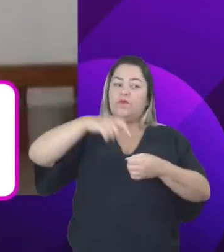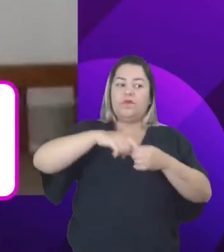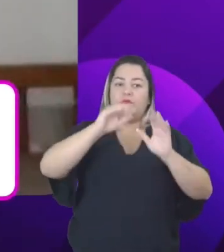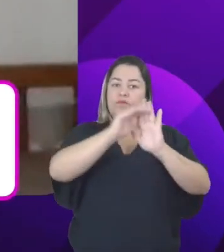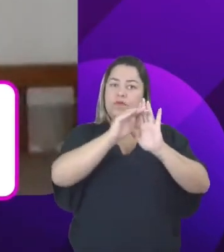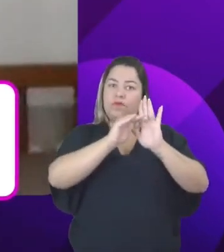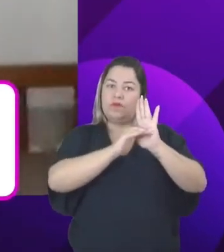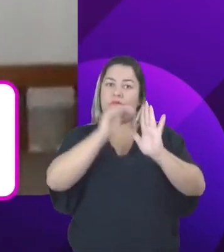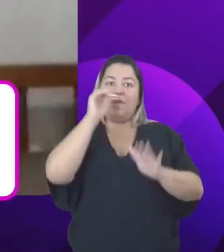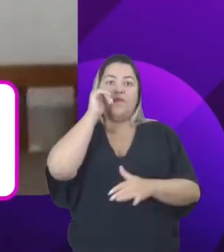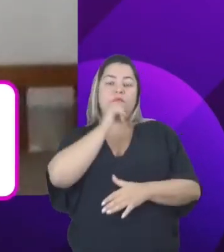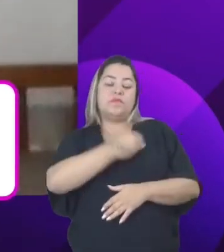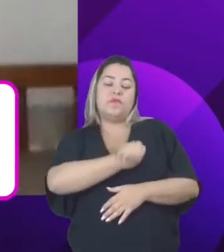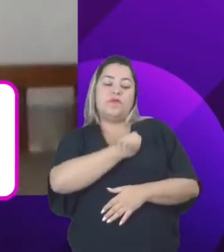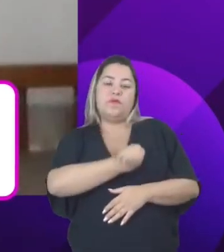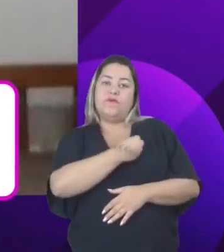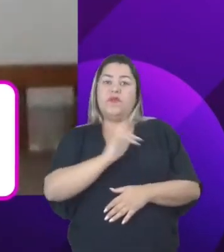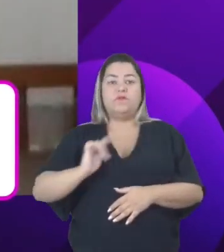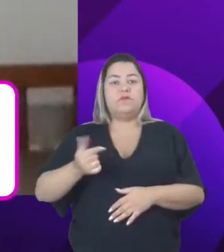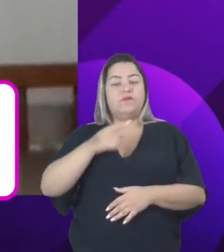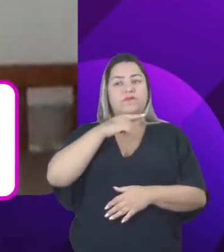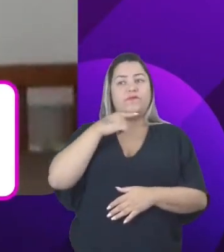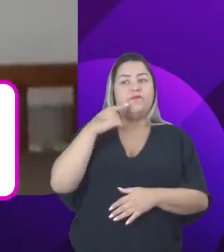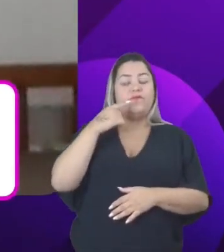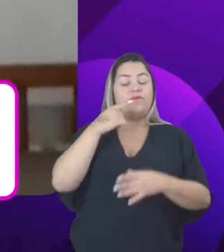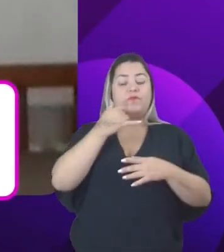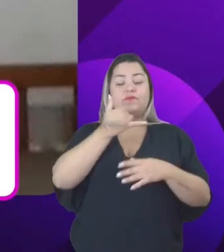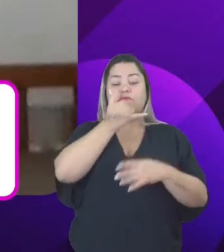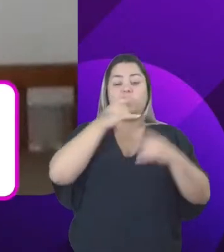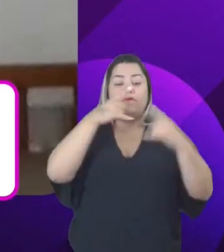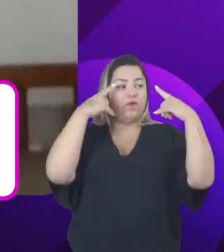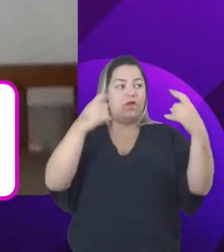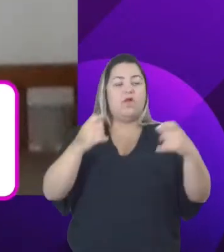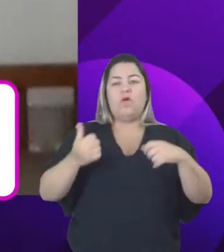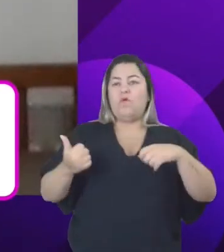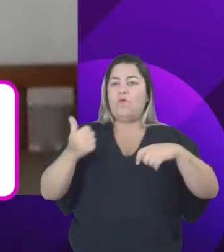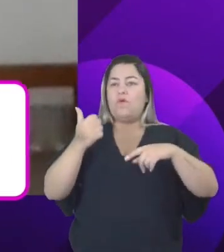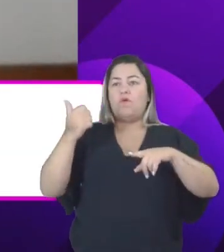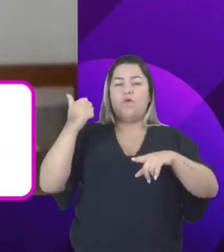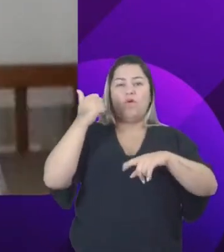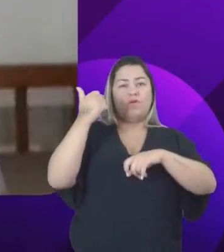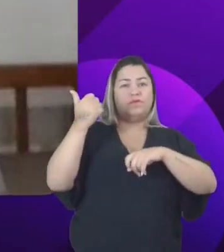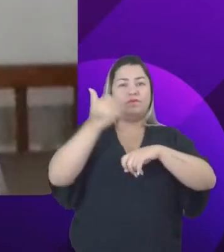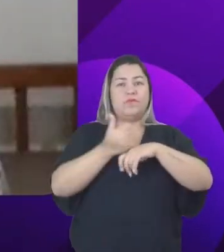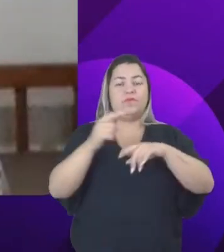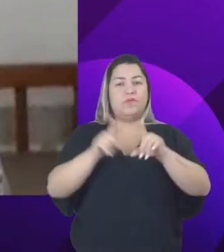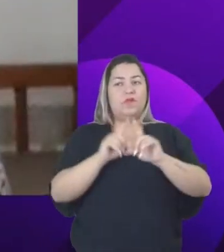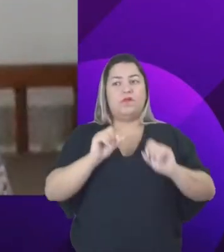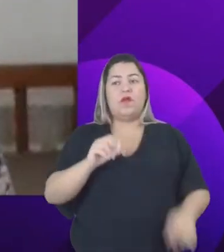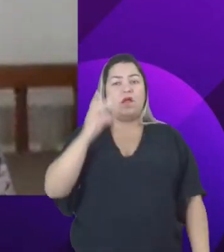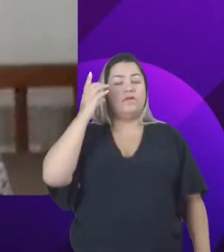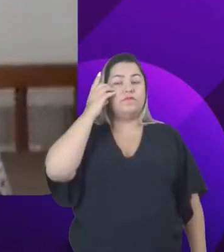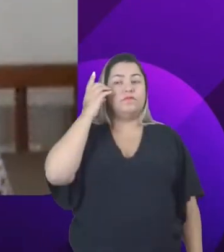programa Mulher Viver Sem Violência, que com o golpe contra a presidenta Dilma Rousseff